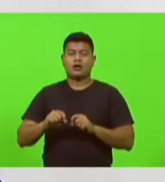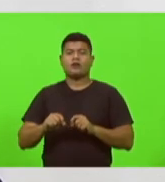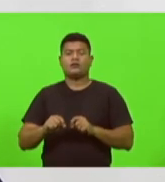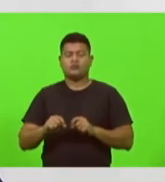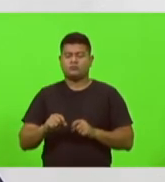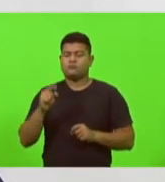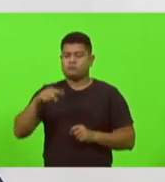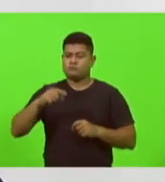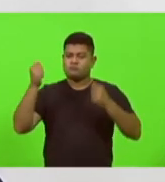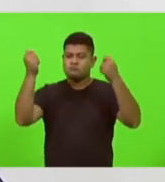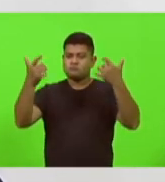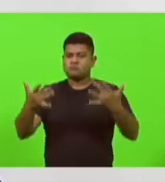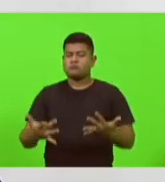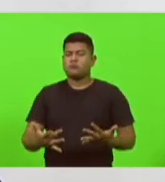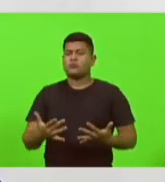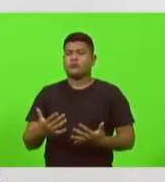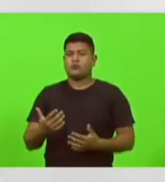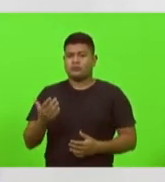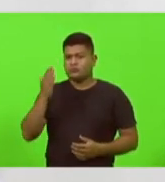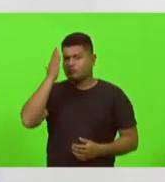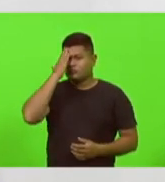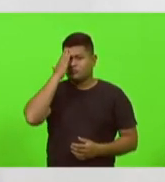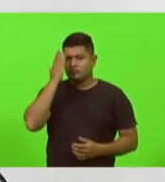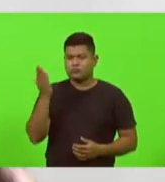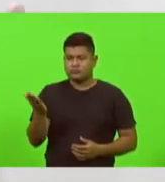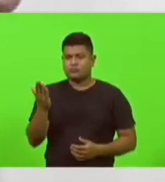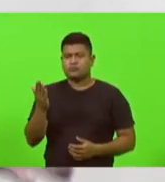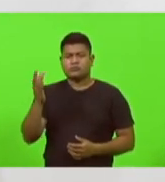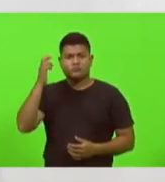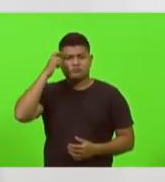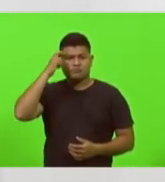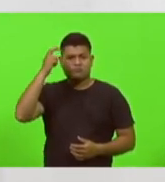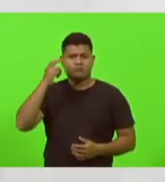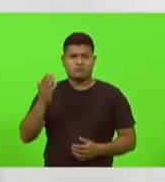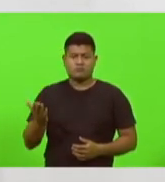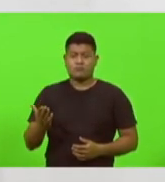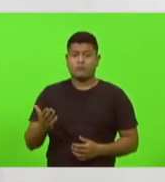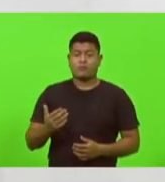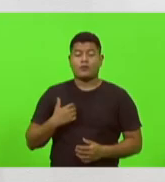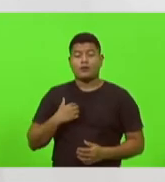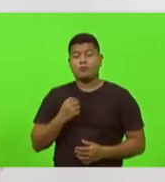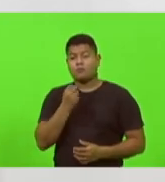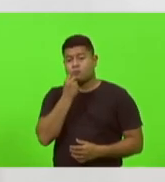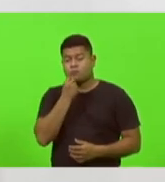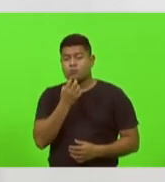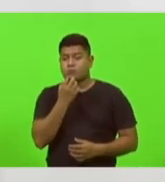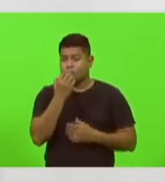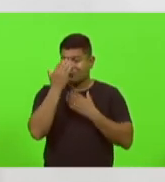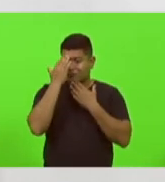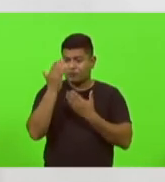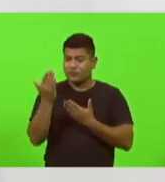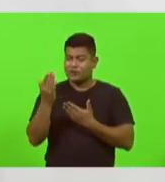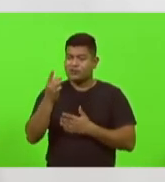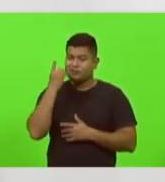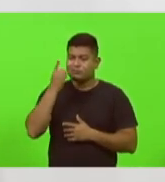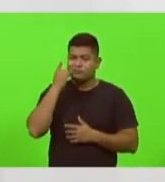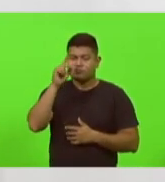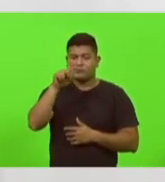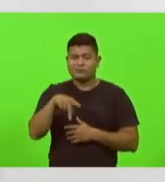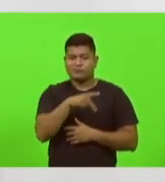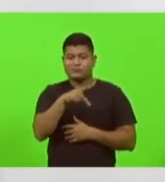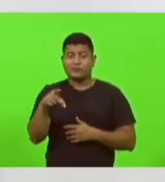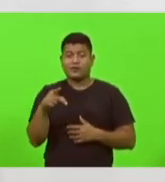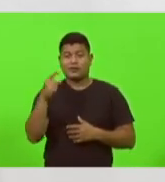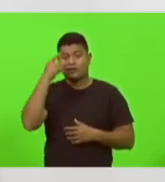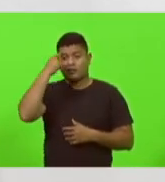casa, deixando aqui boas lembranças. Muito obrigado também, deputado Padre Pedro, por lembrar desse período